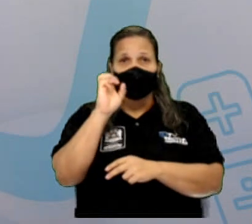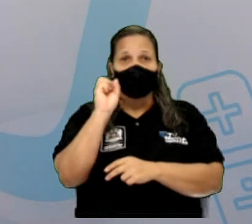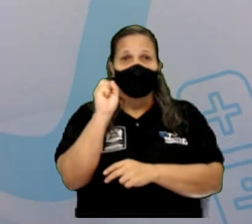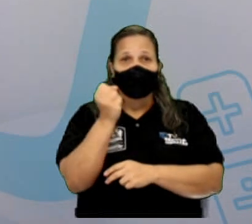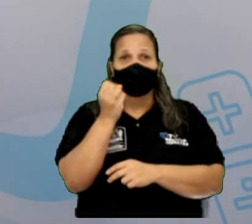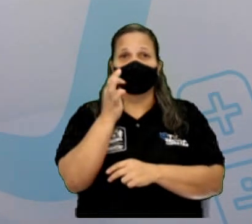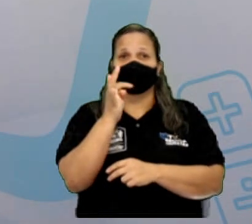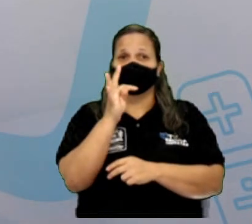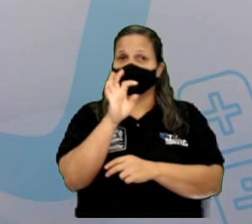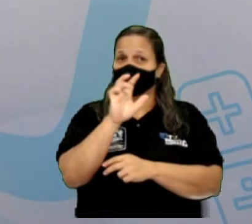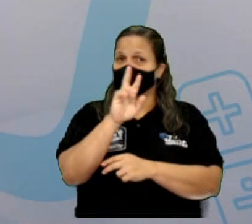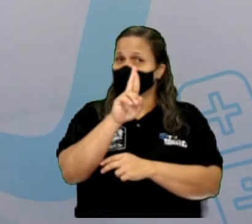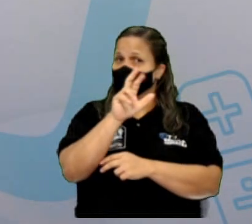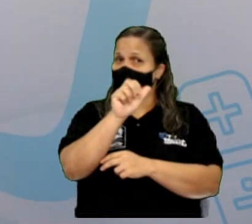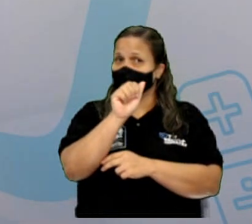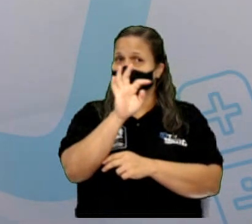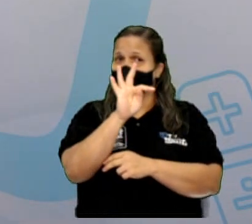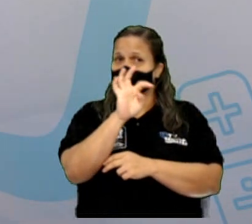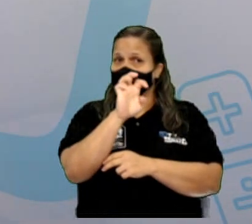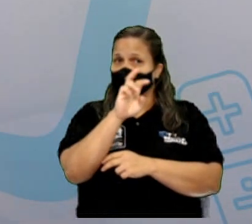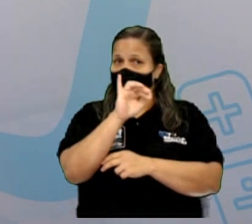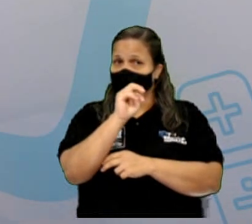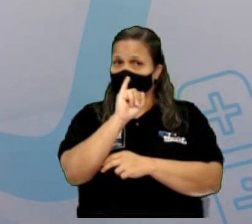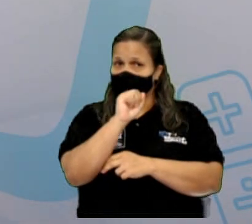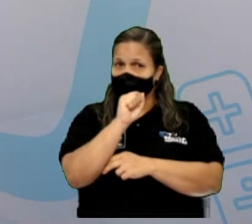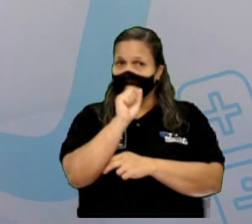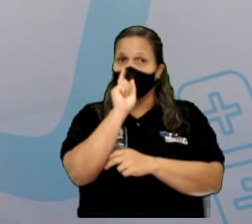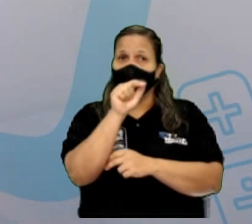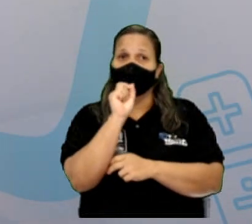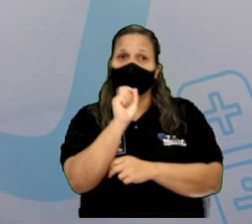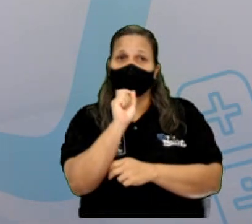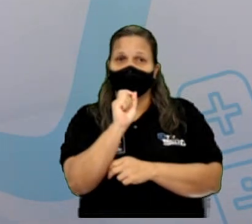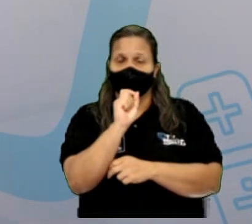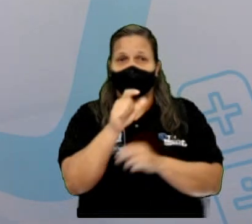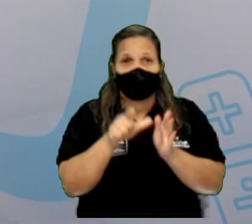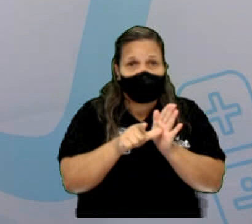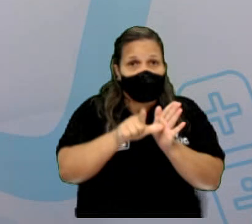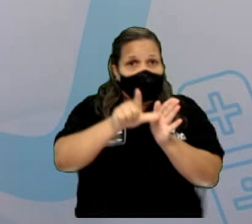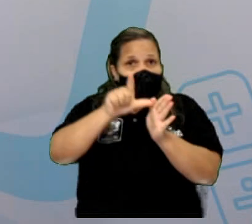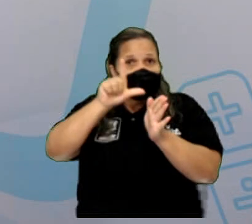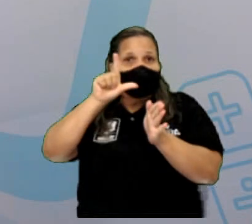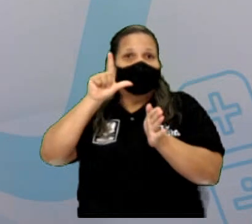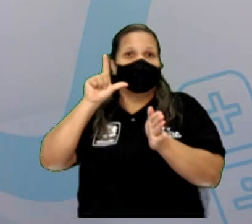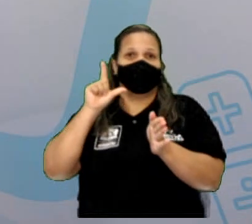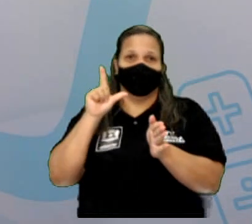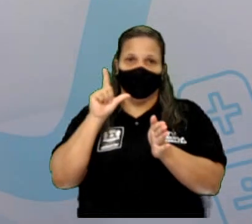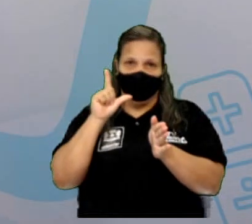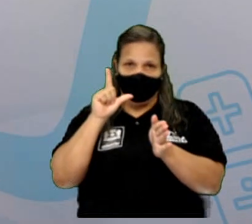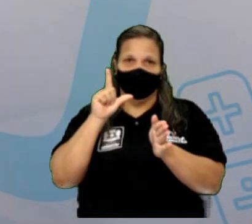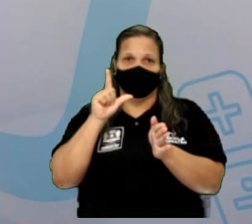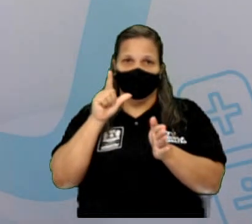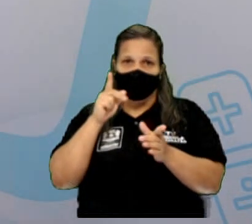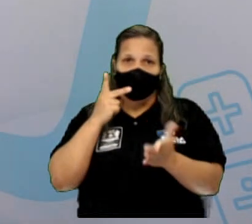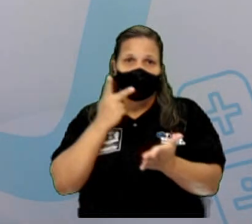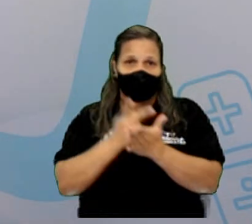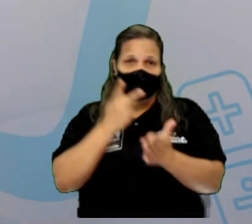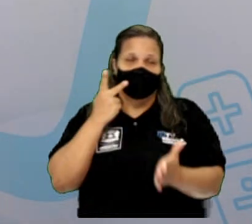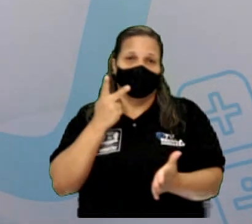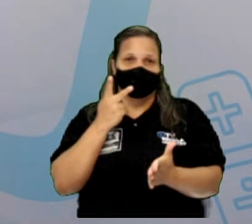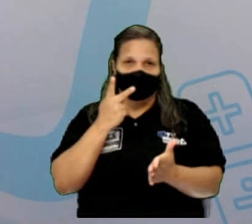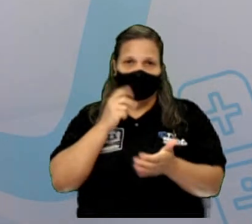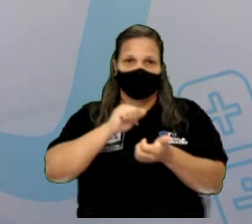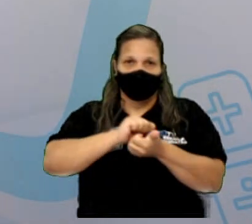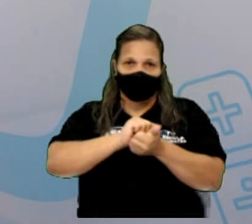mas é um planejamento prévio, anterior à disputa, certo? E a tática não, é toda essa capacidade, como eu já falei,